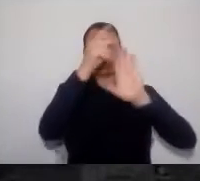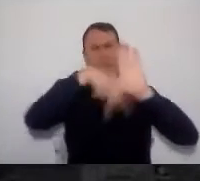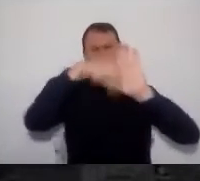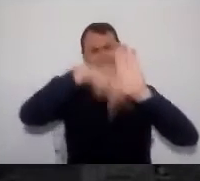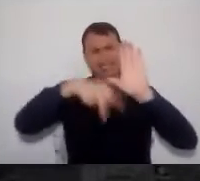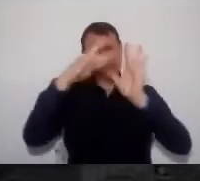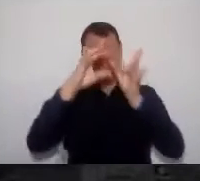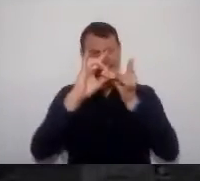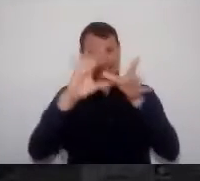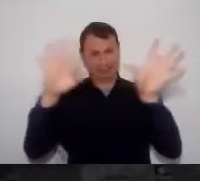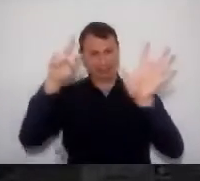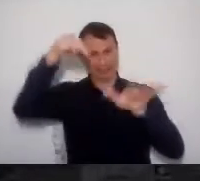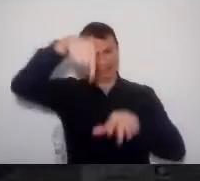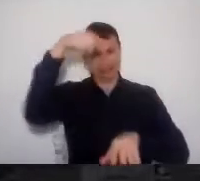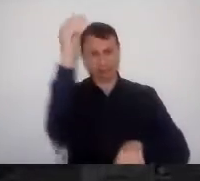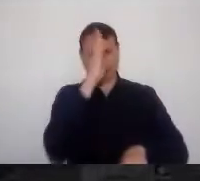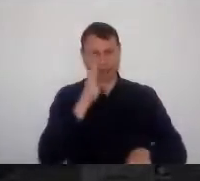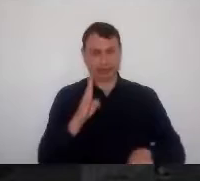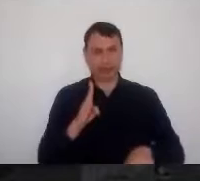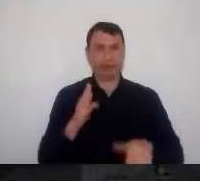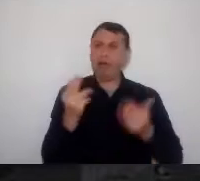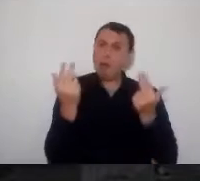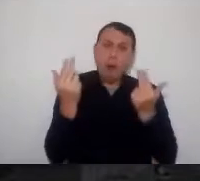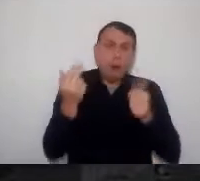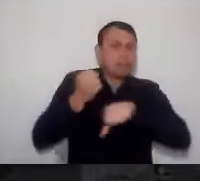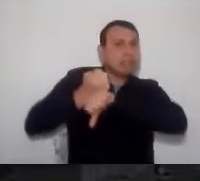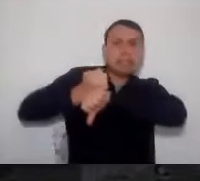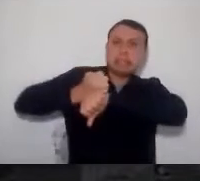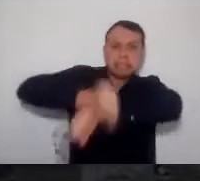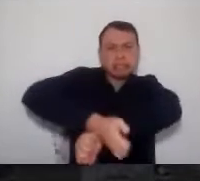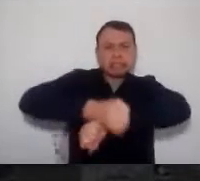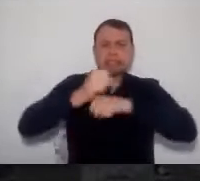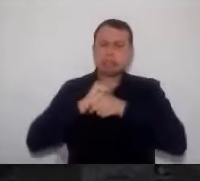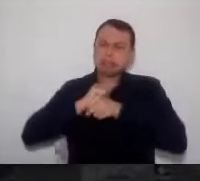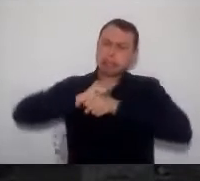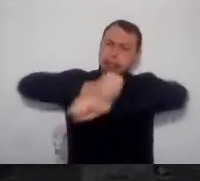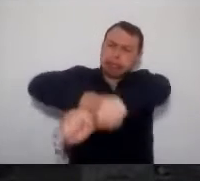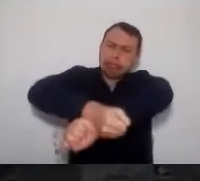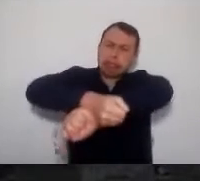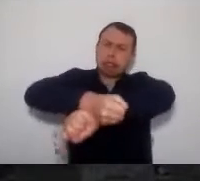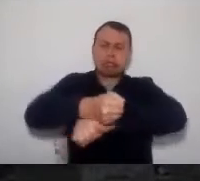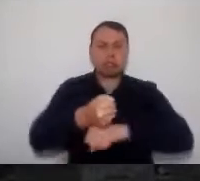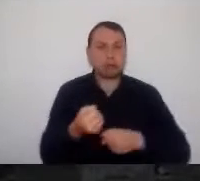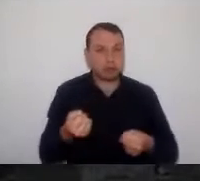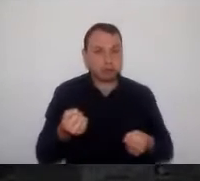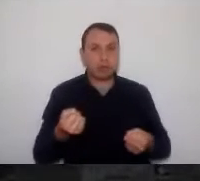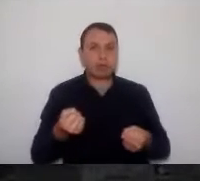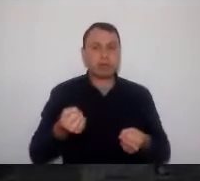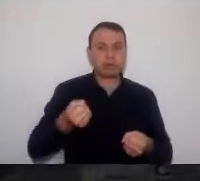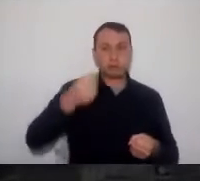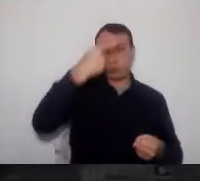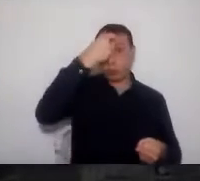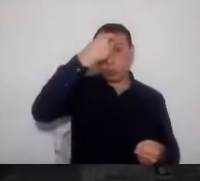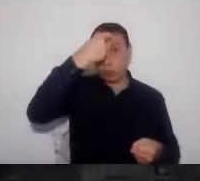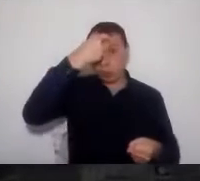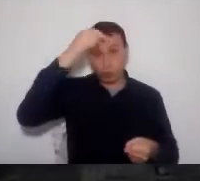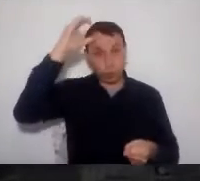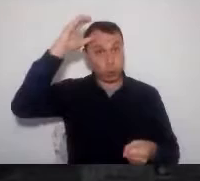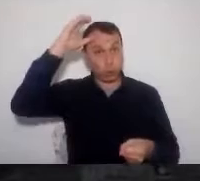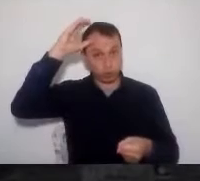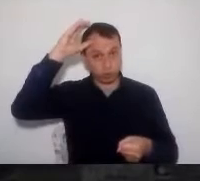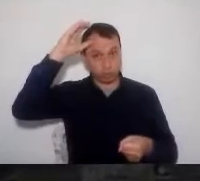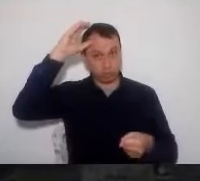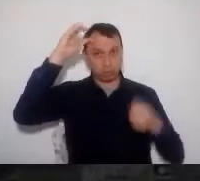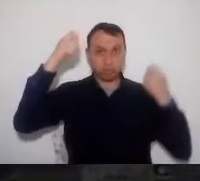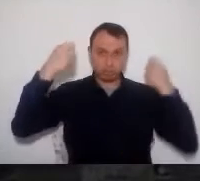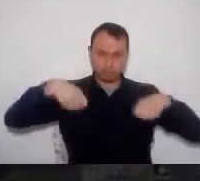sendo tratados como semi-escravizados. Então, esta consciência tem que informar a luta